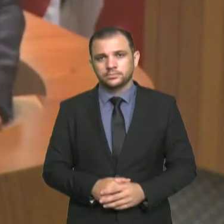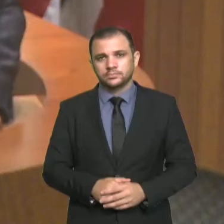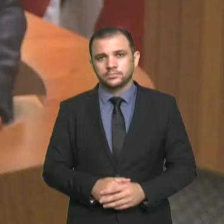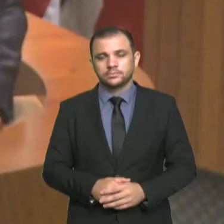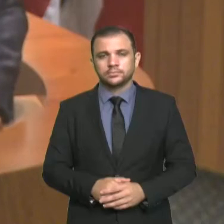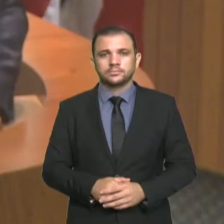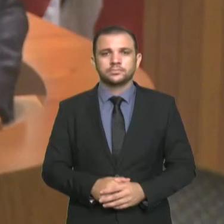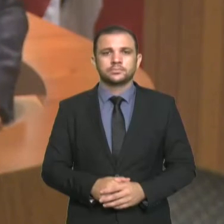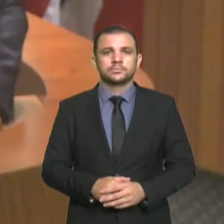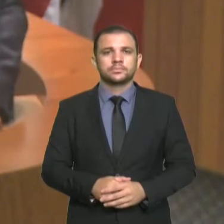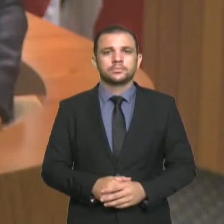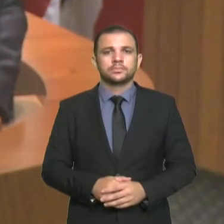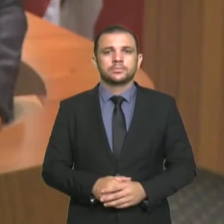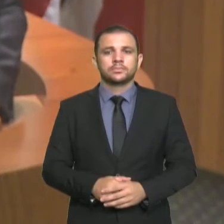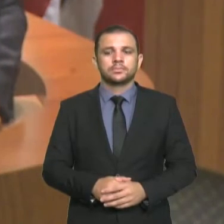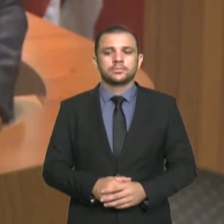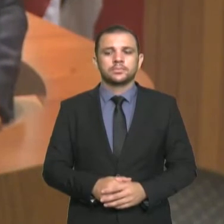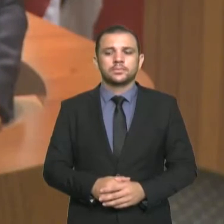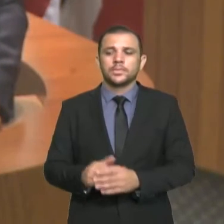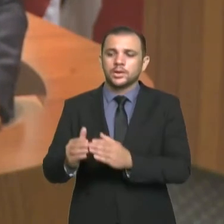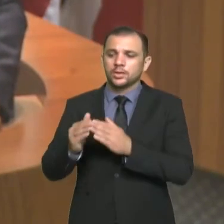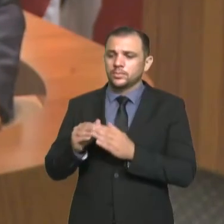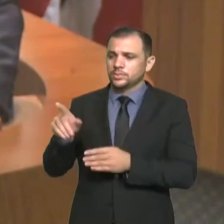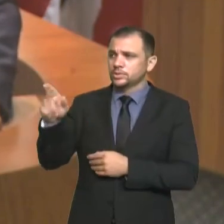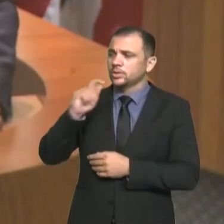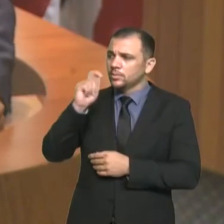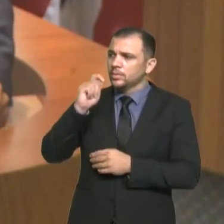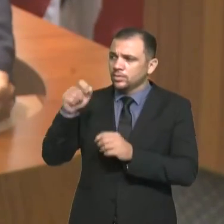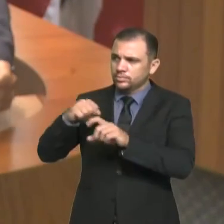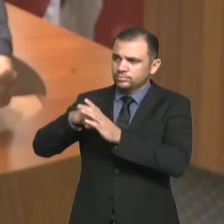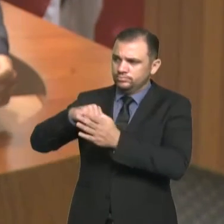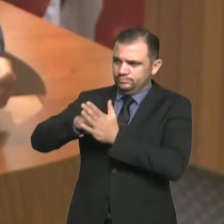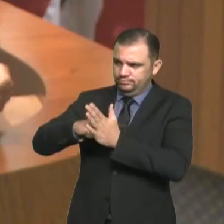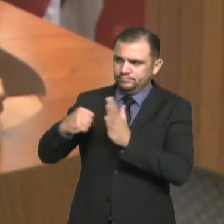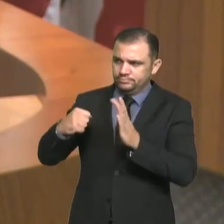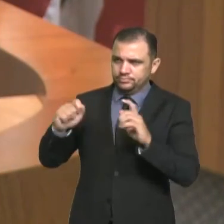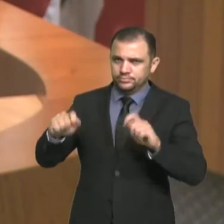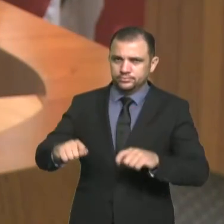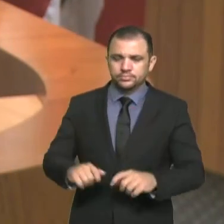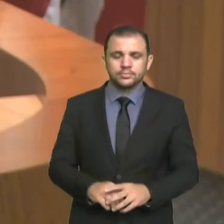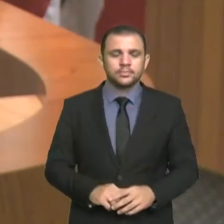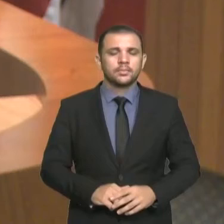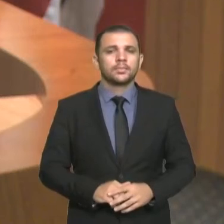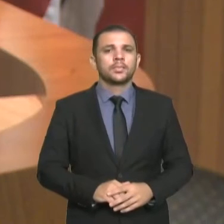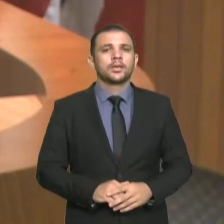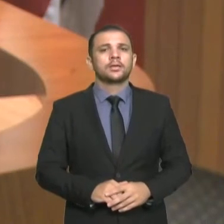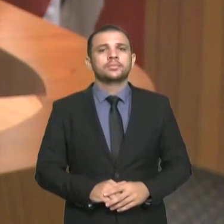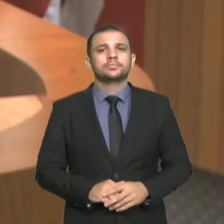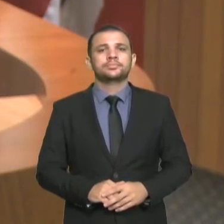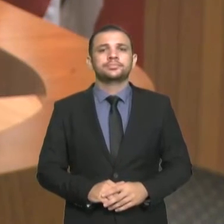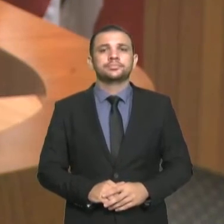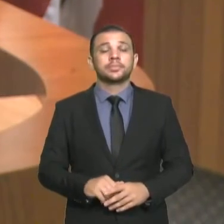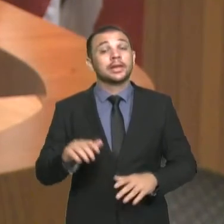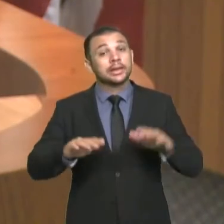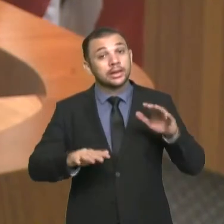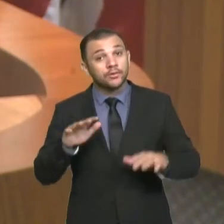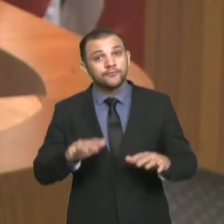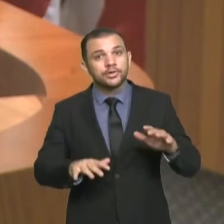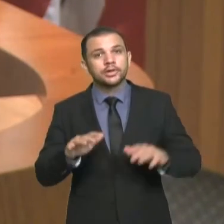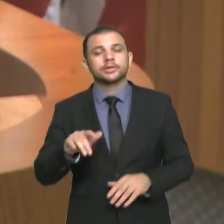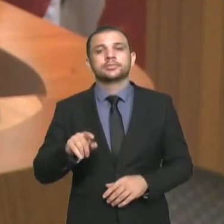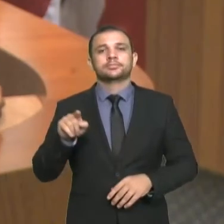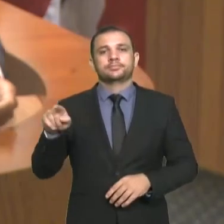Peço que libere o microfone para que o deputado Duarte conclua o pronunciamento. Obrigado, senhor presidente. Talvez, senhoras e senhores,